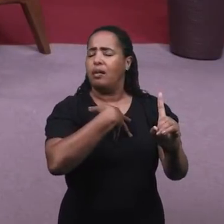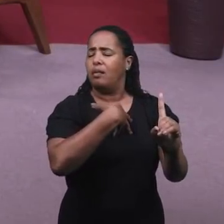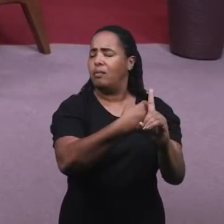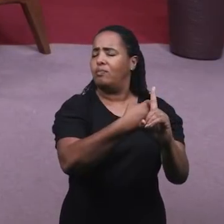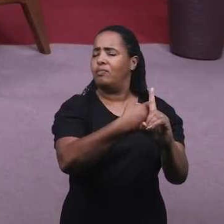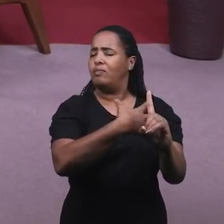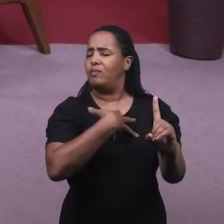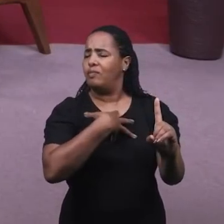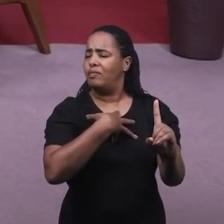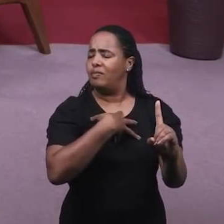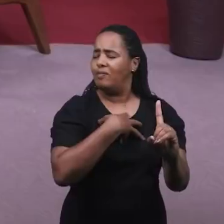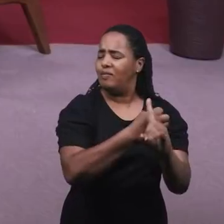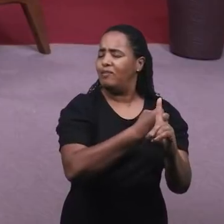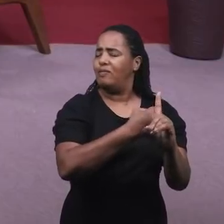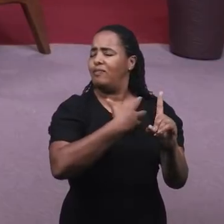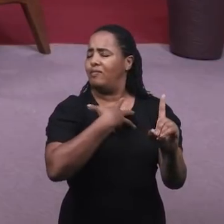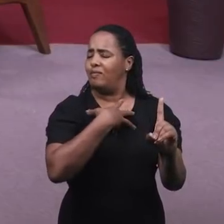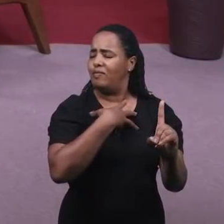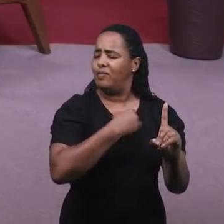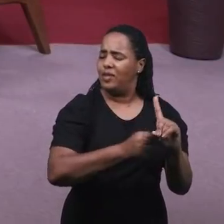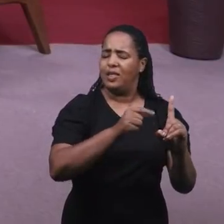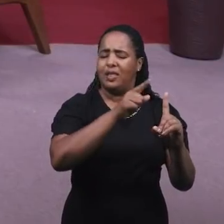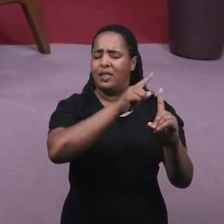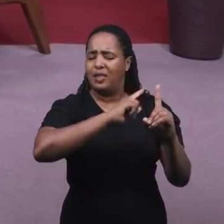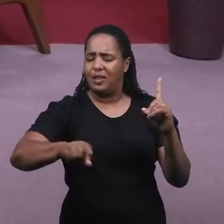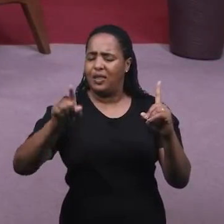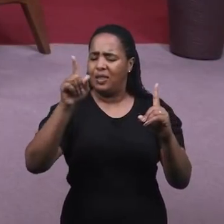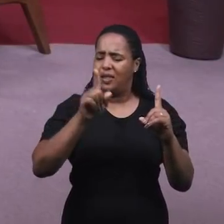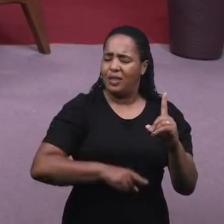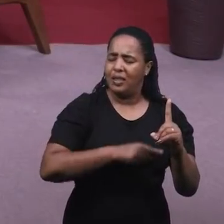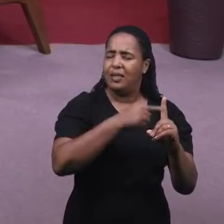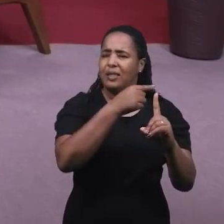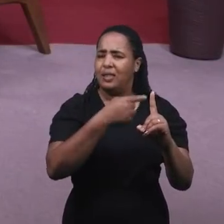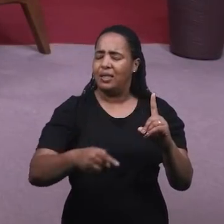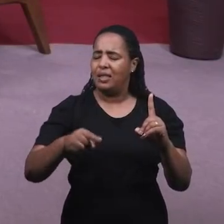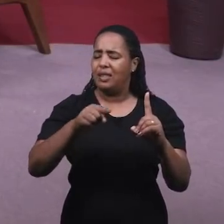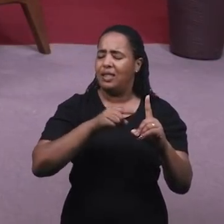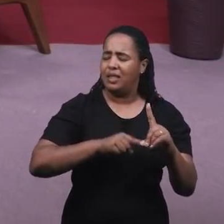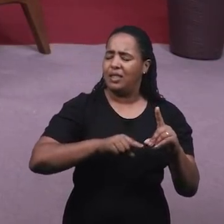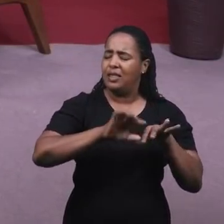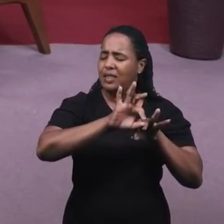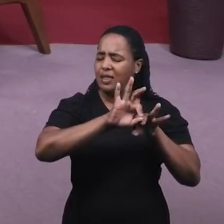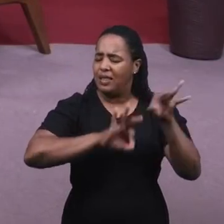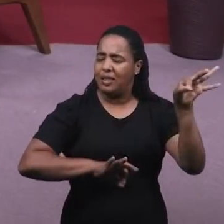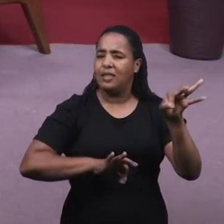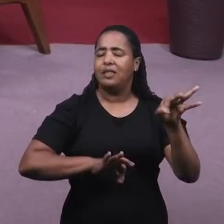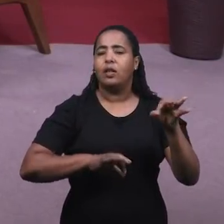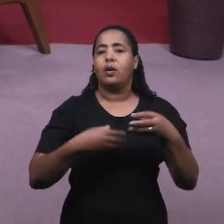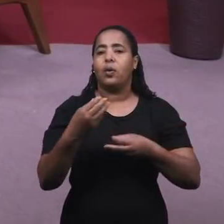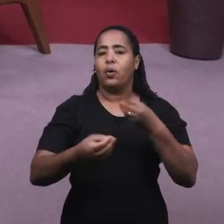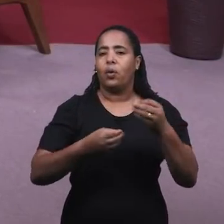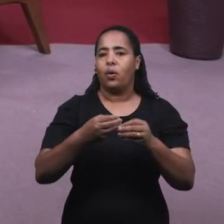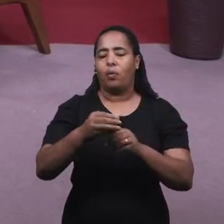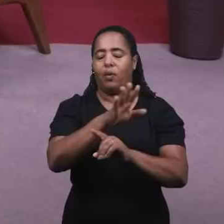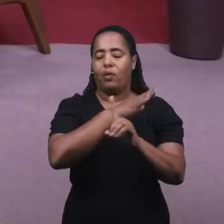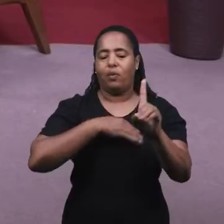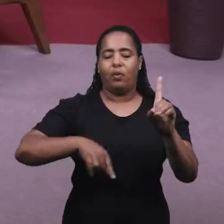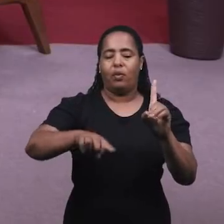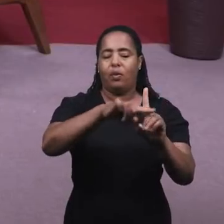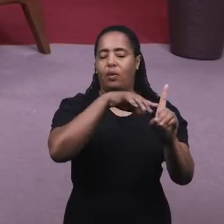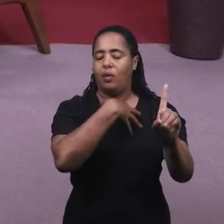riscou, rasgou, apagou essa sentença contra nós, cravando tudo na cruz.